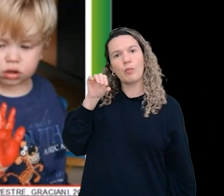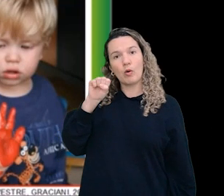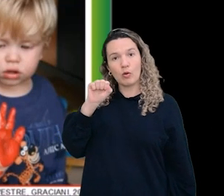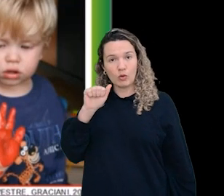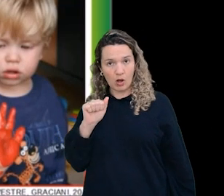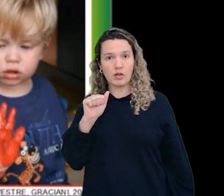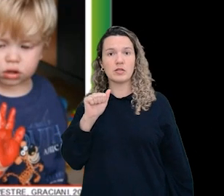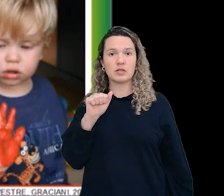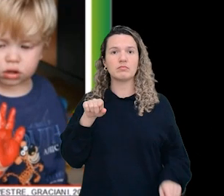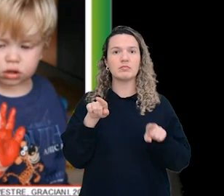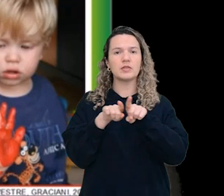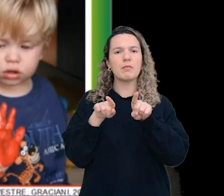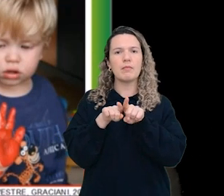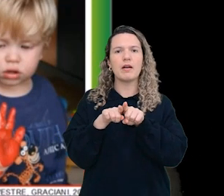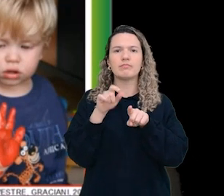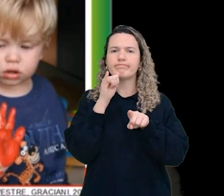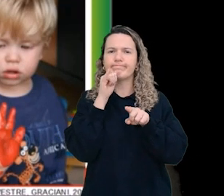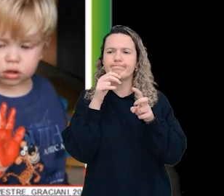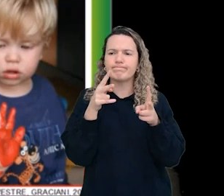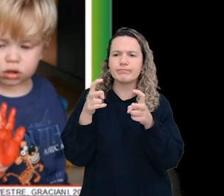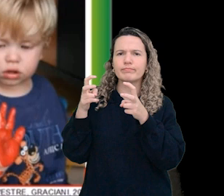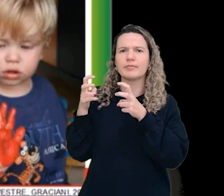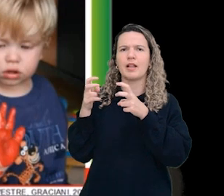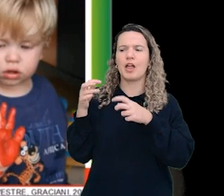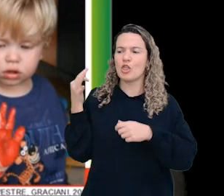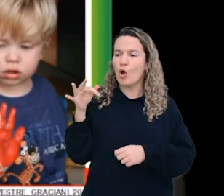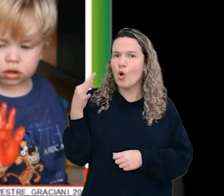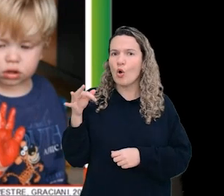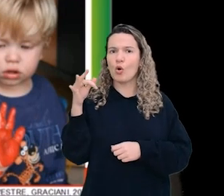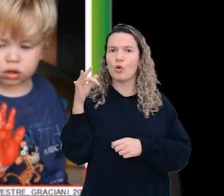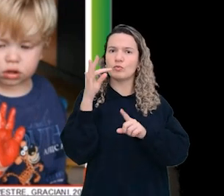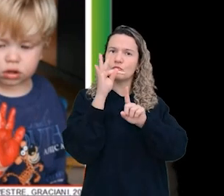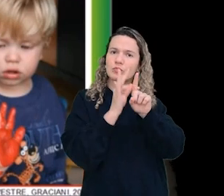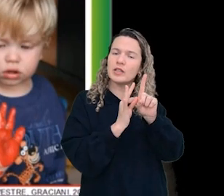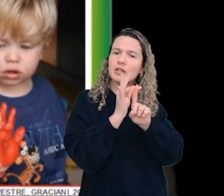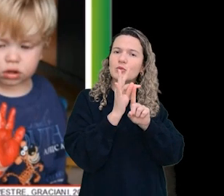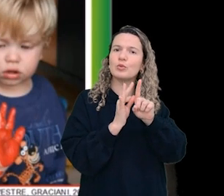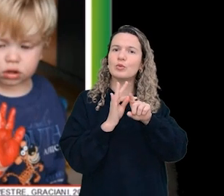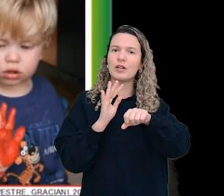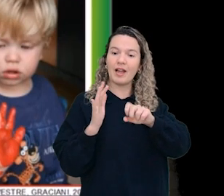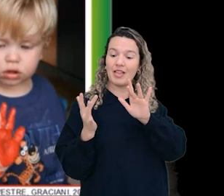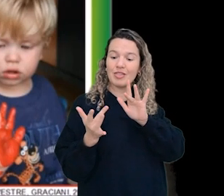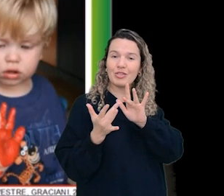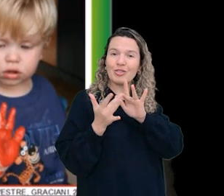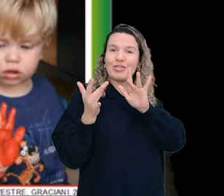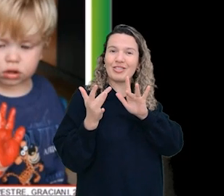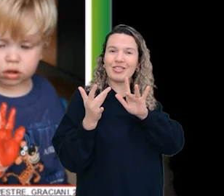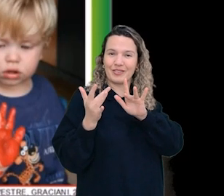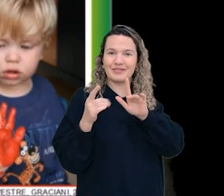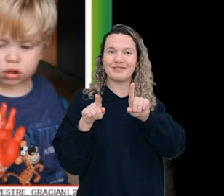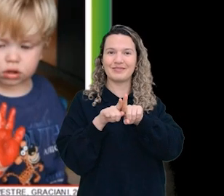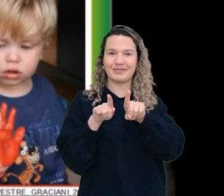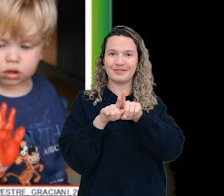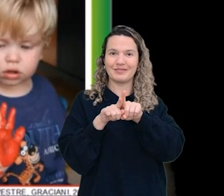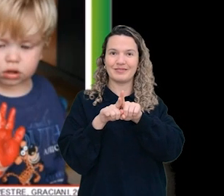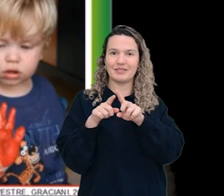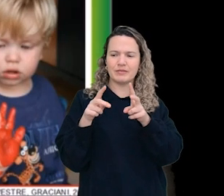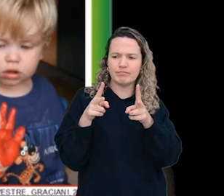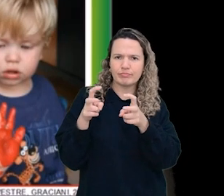e mucosas, captando as sensações de dor, pressão, temperatura e um simples